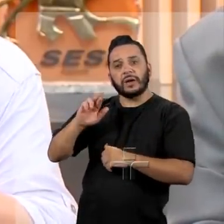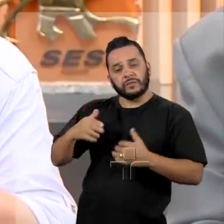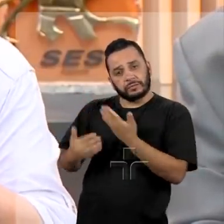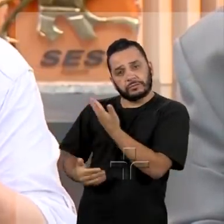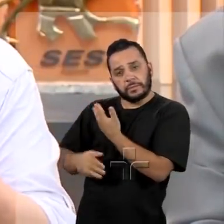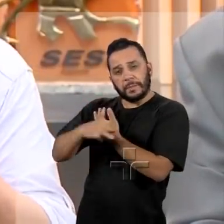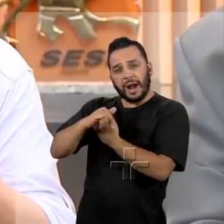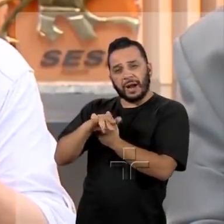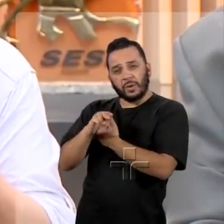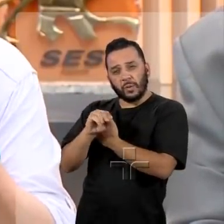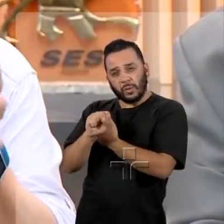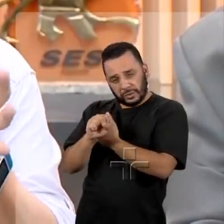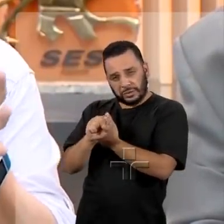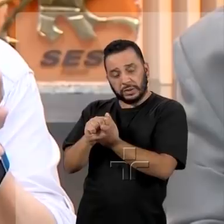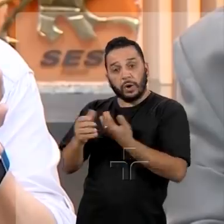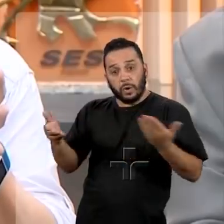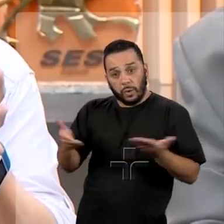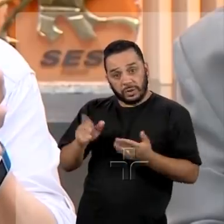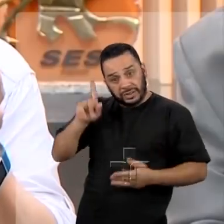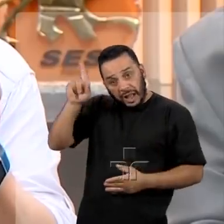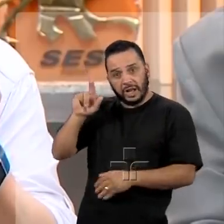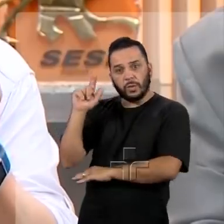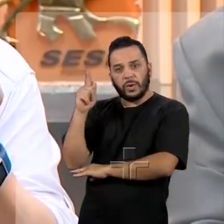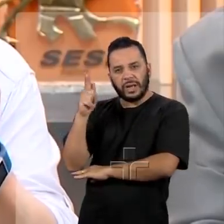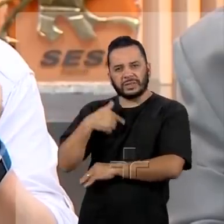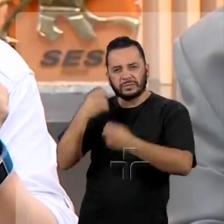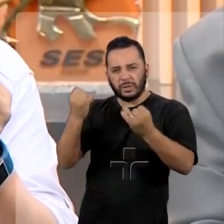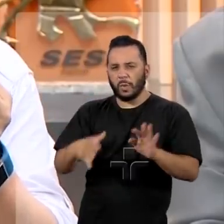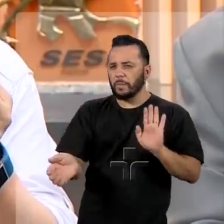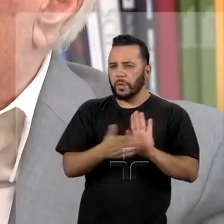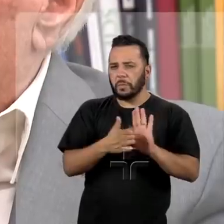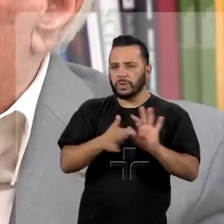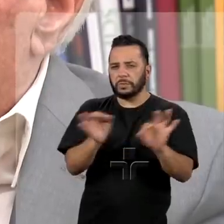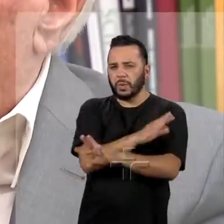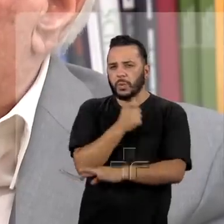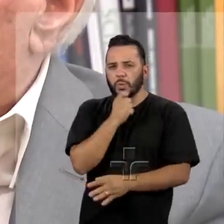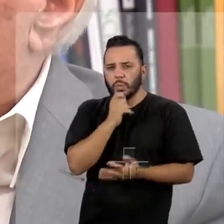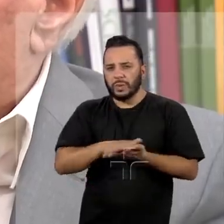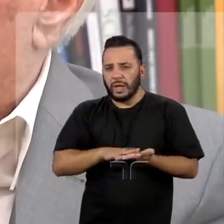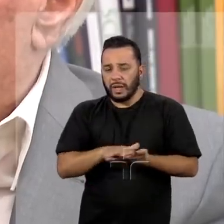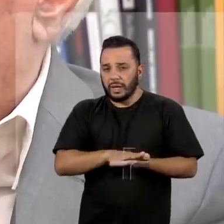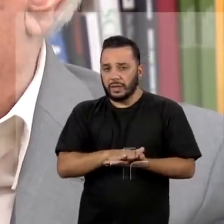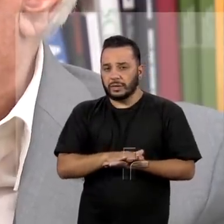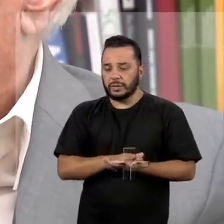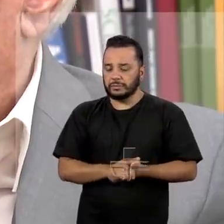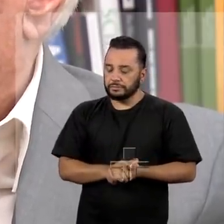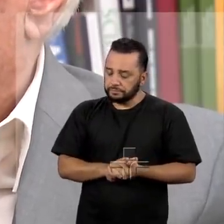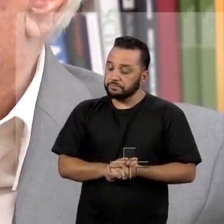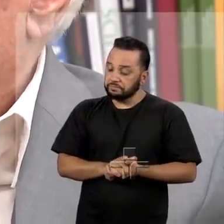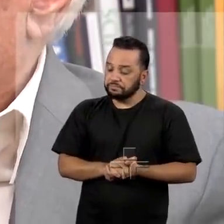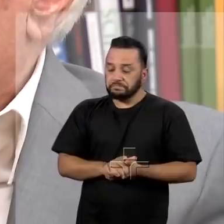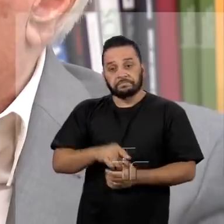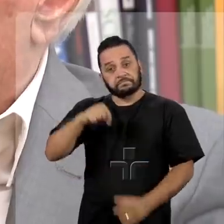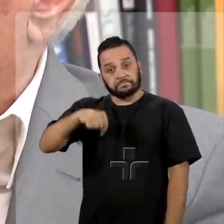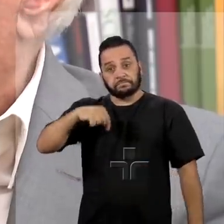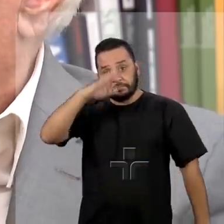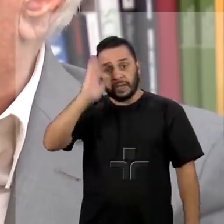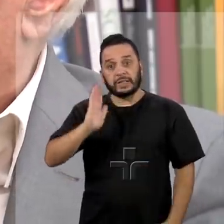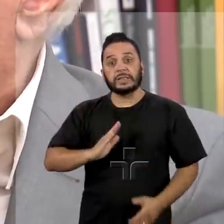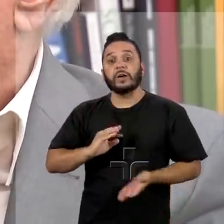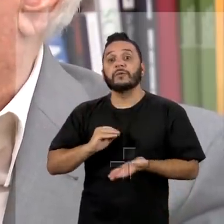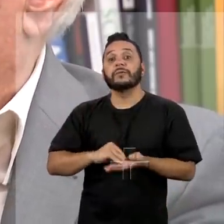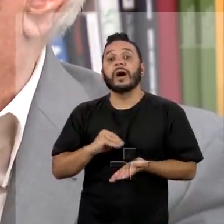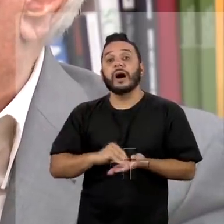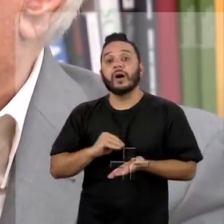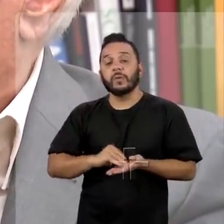Hoje, em Goiás, ele disse que ainda não há nenhuma proposta pronta. O que falta no Brasil, a meu ver, e essa seria